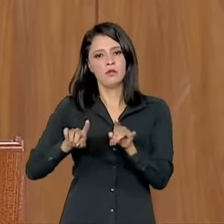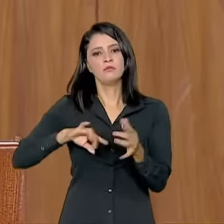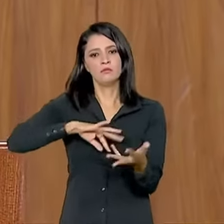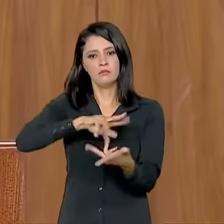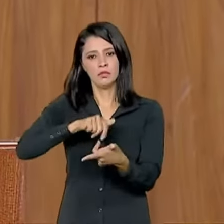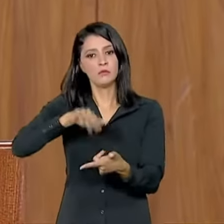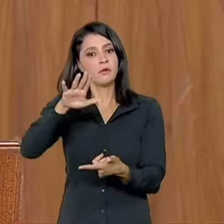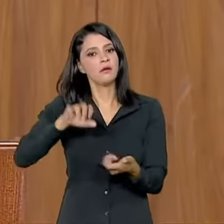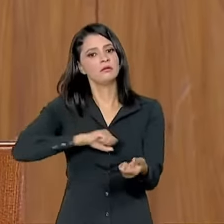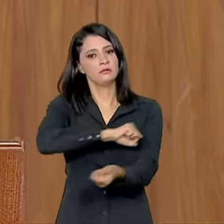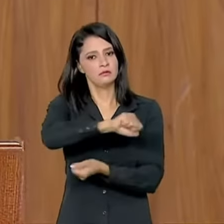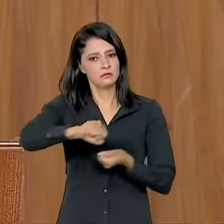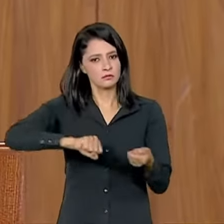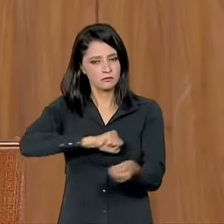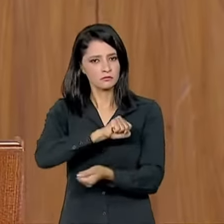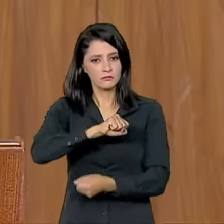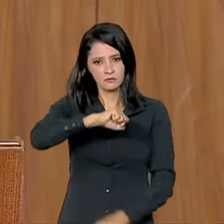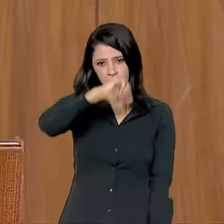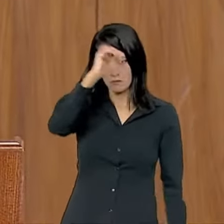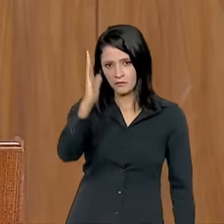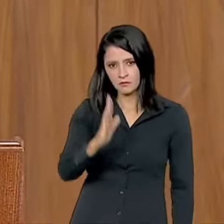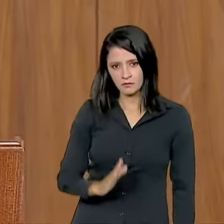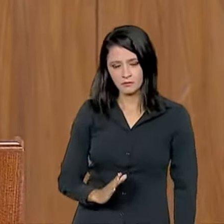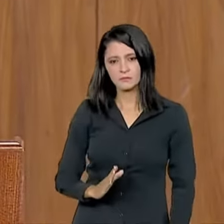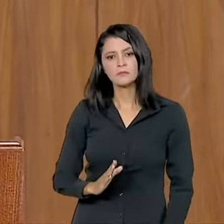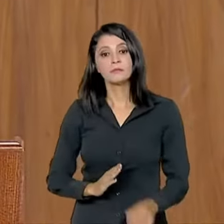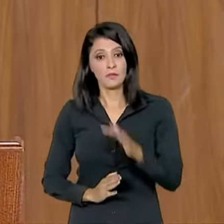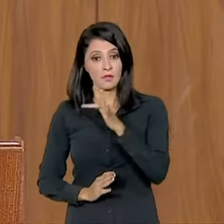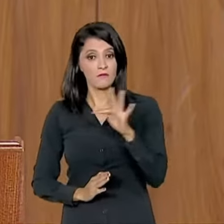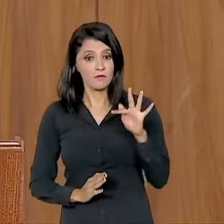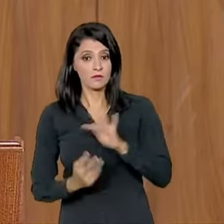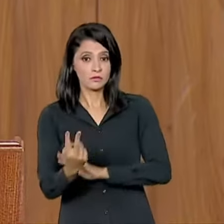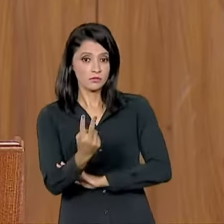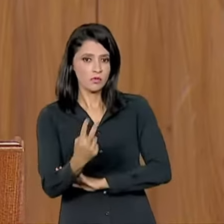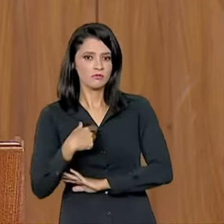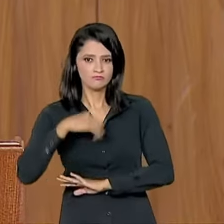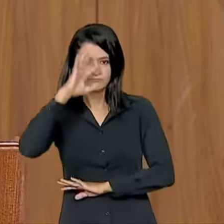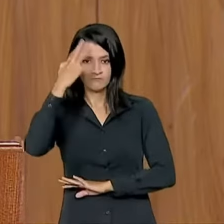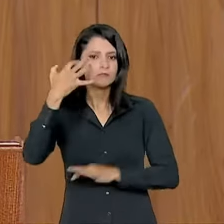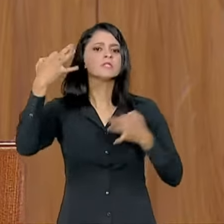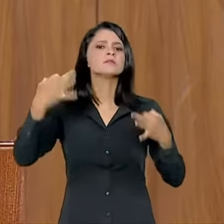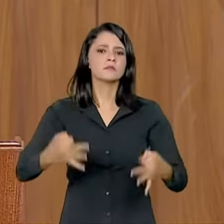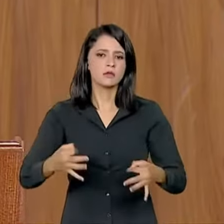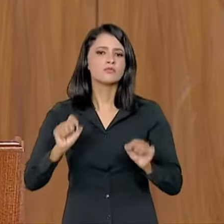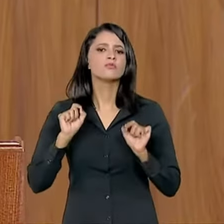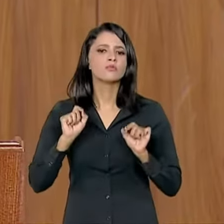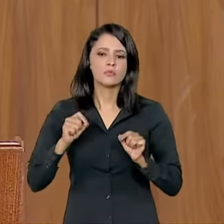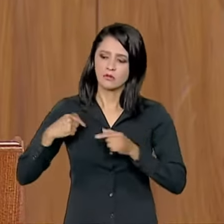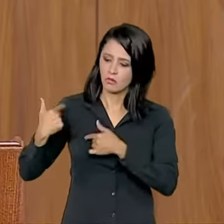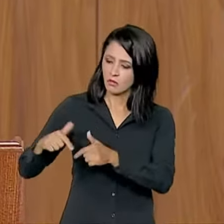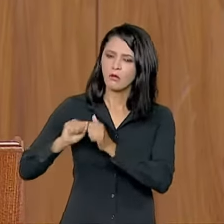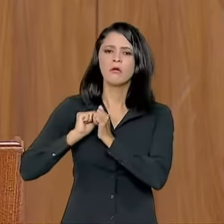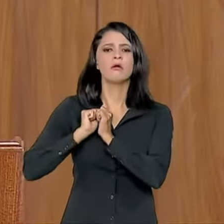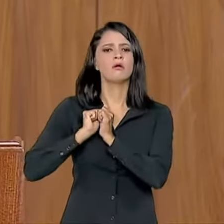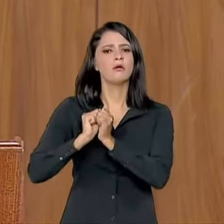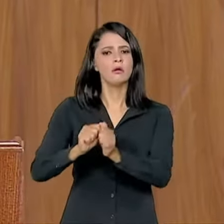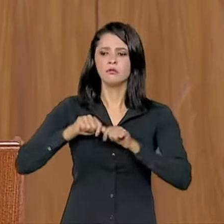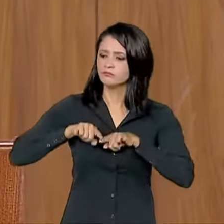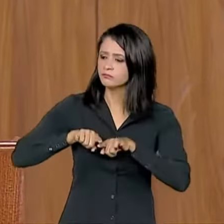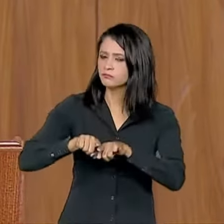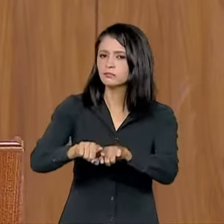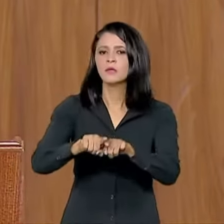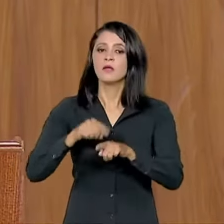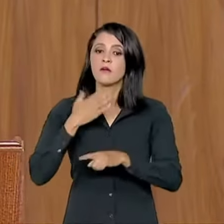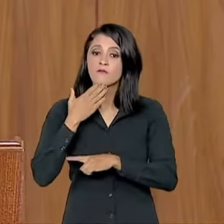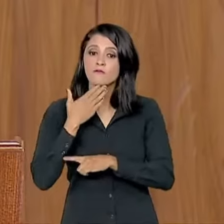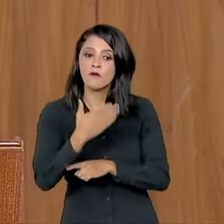sustentável. O Brasil e a França estão decididos a trabalhar juntos para promover,